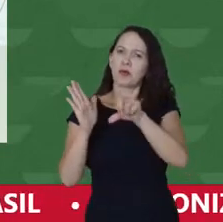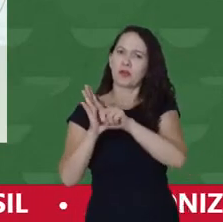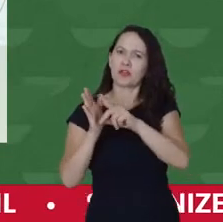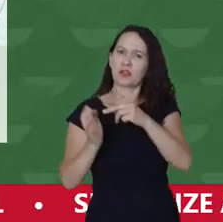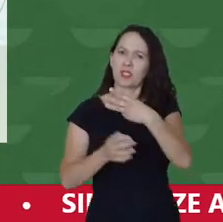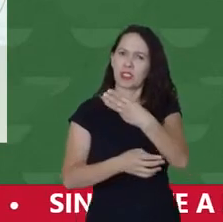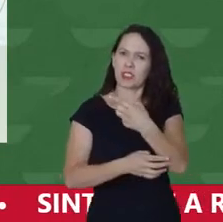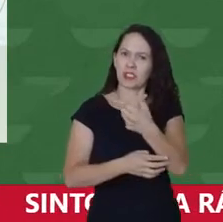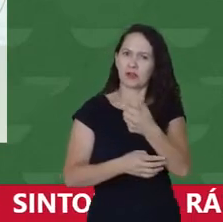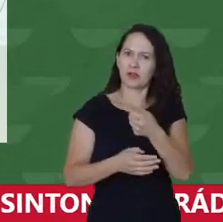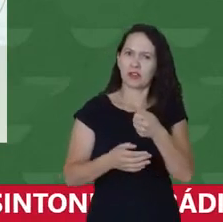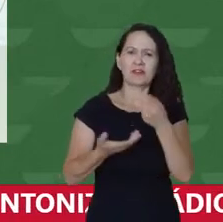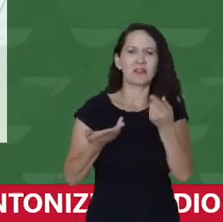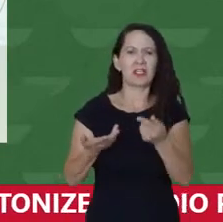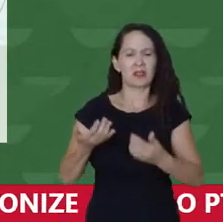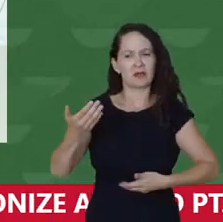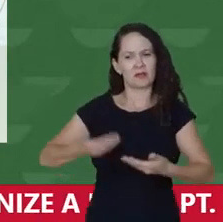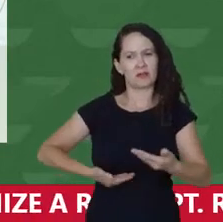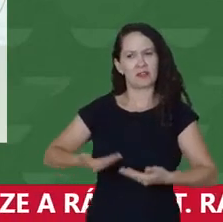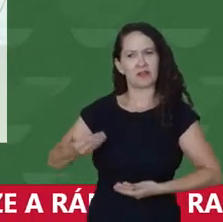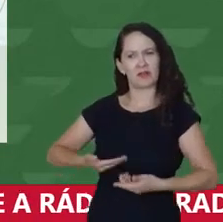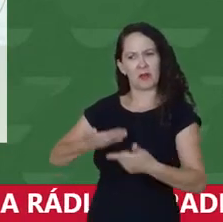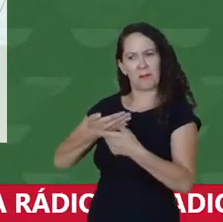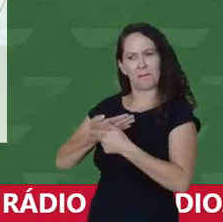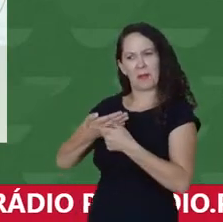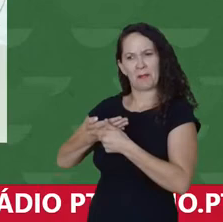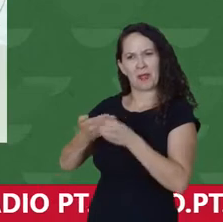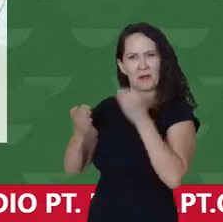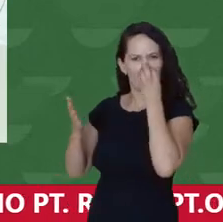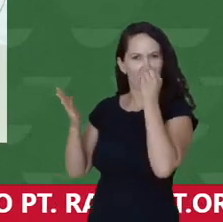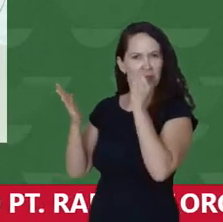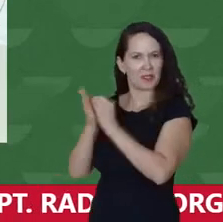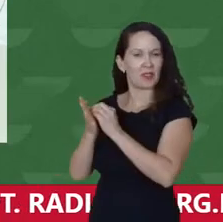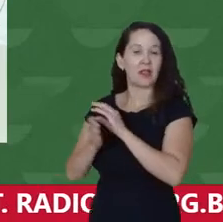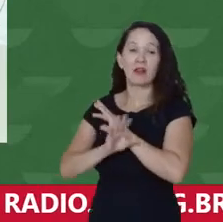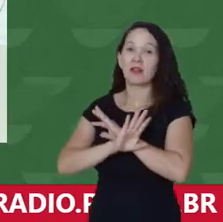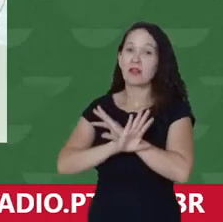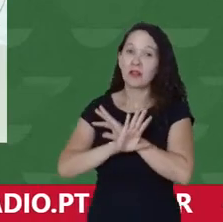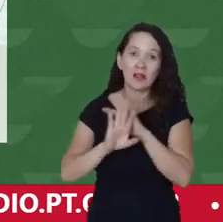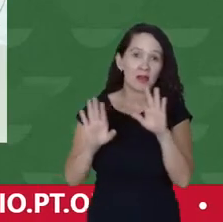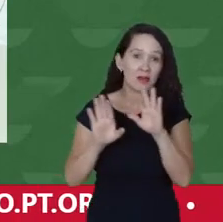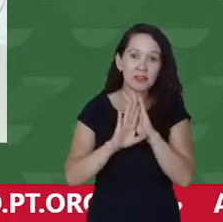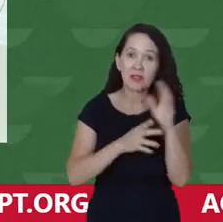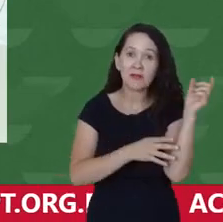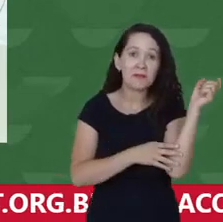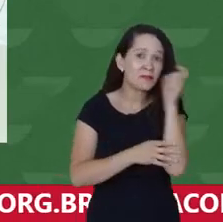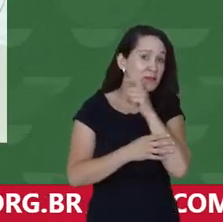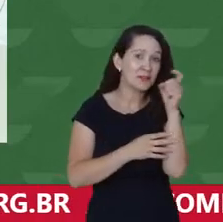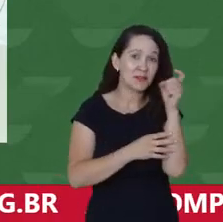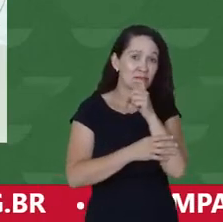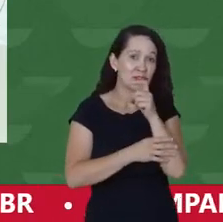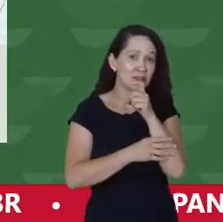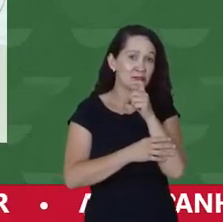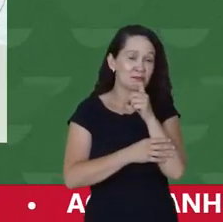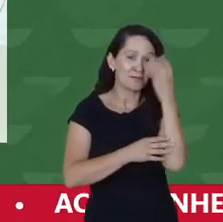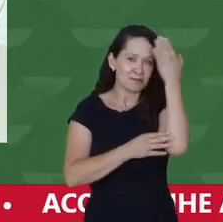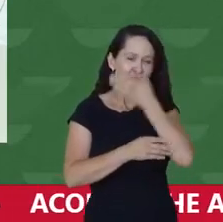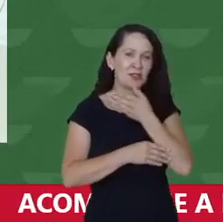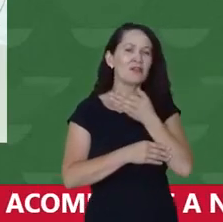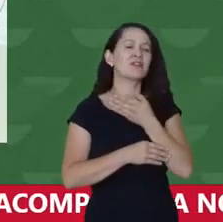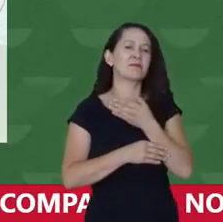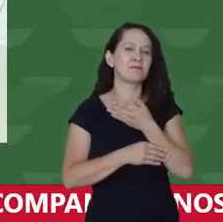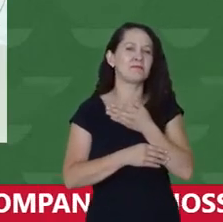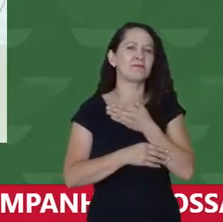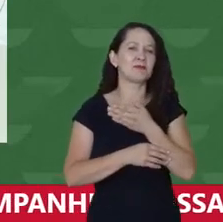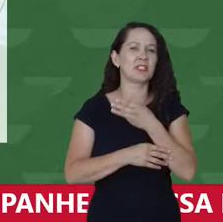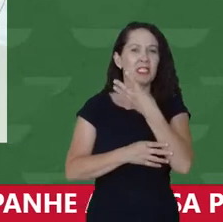para punir aqueles servidores que não cumprem o seu papel ou cometem ilegalidades. Isso é uma grande mentira, e o que prova que é mentira é